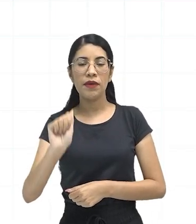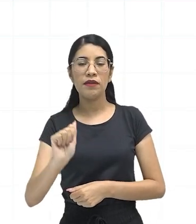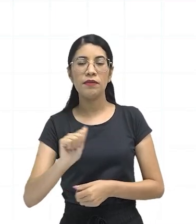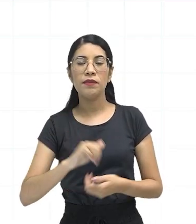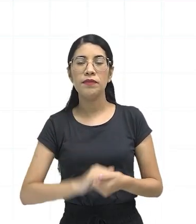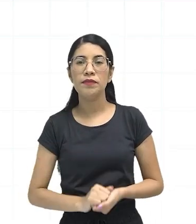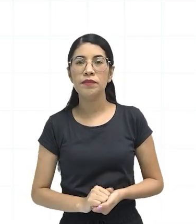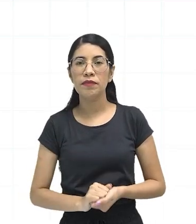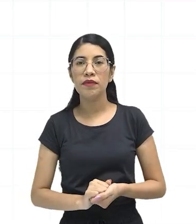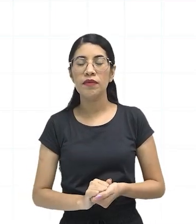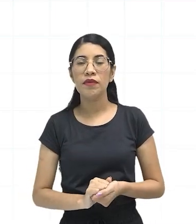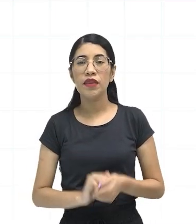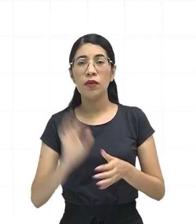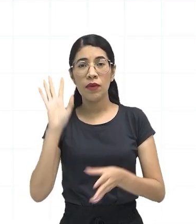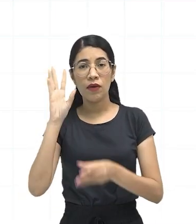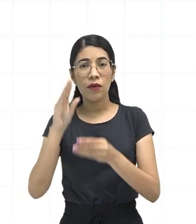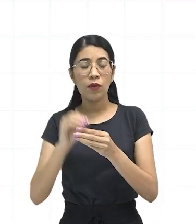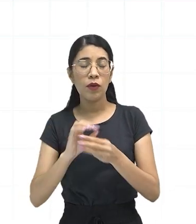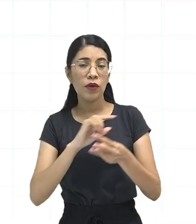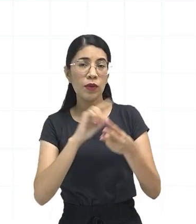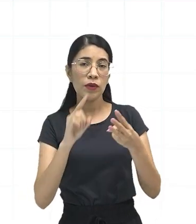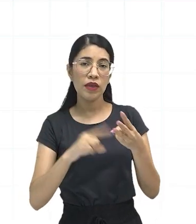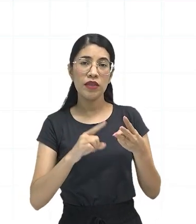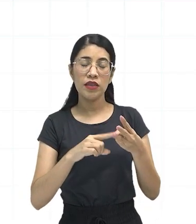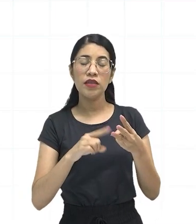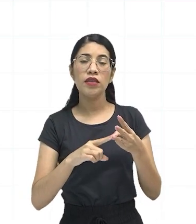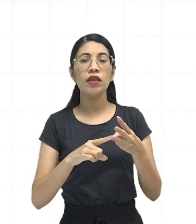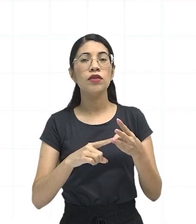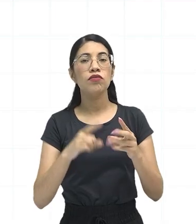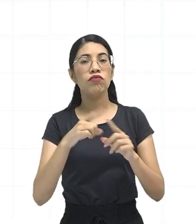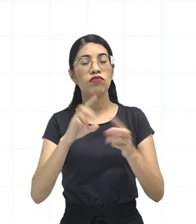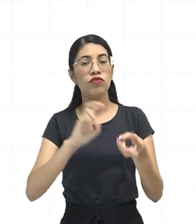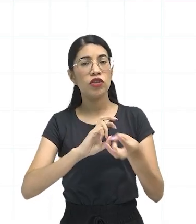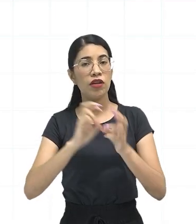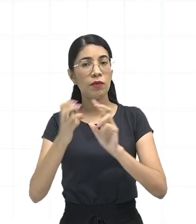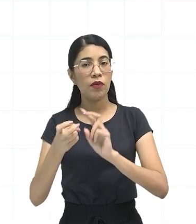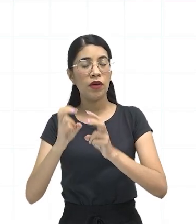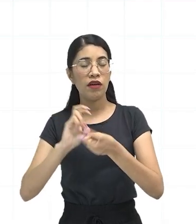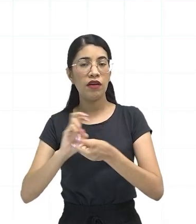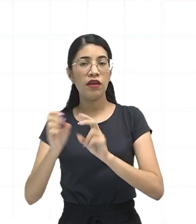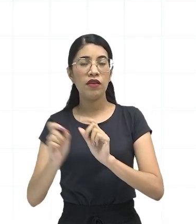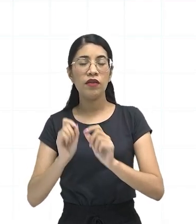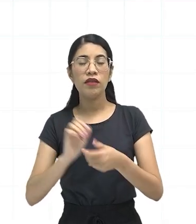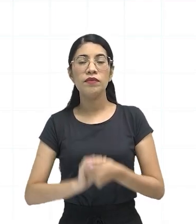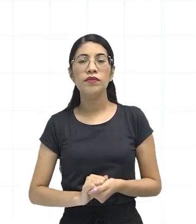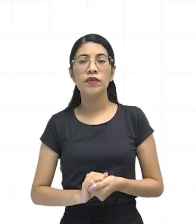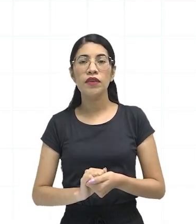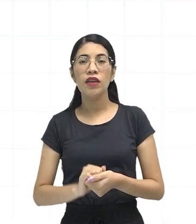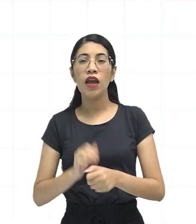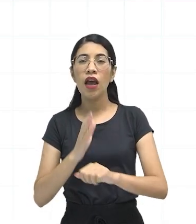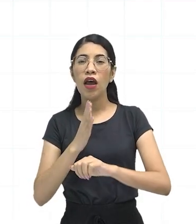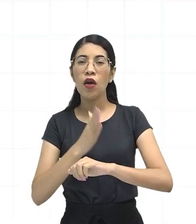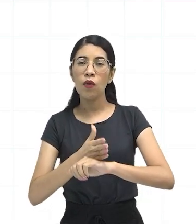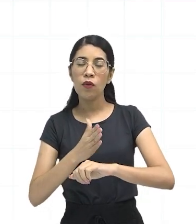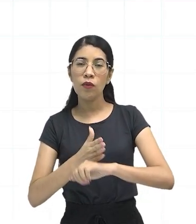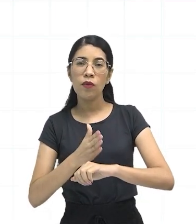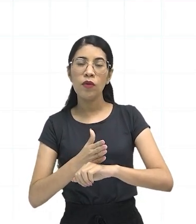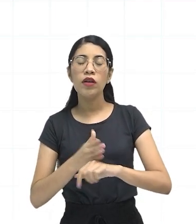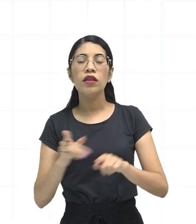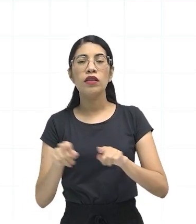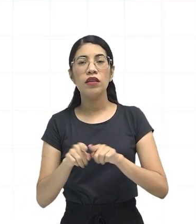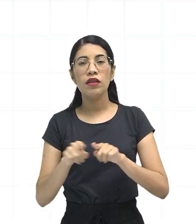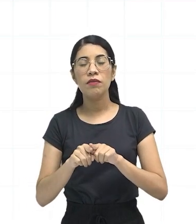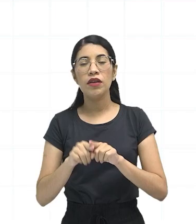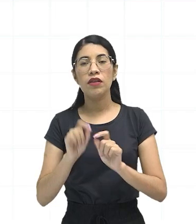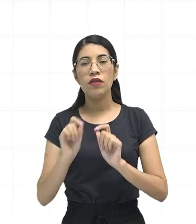para fechar, né, nosso terceiro grande estilo é a capoeira contemporânea, chamada também